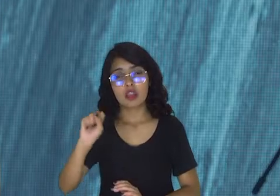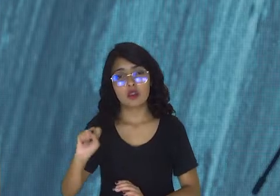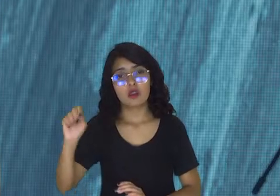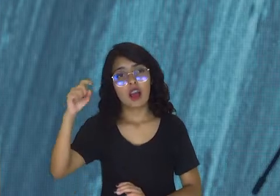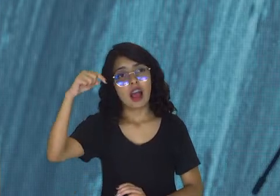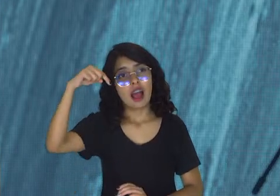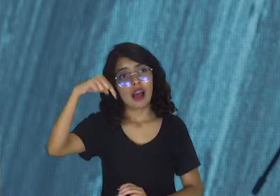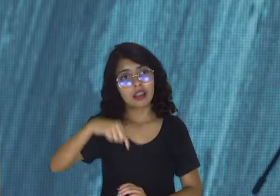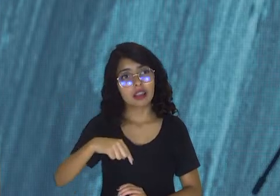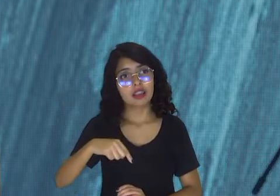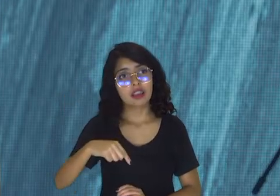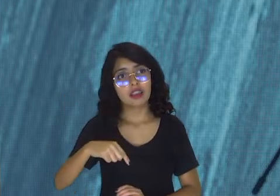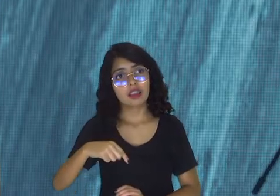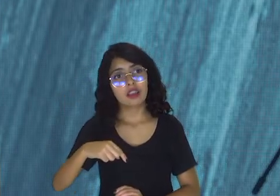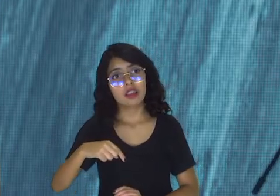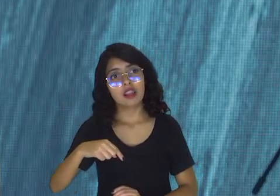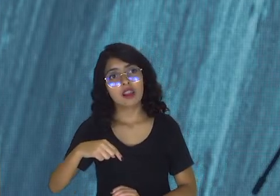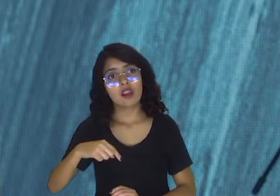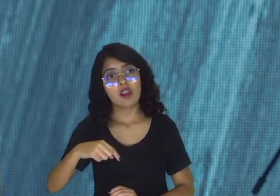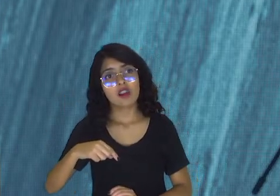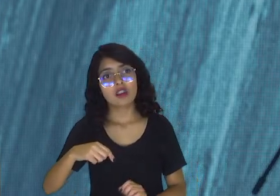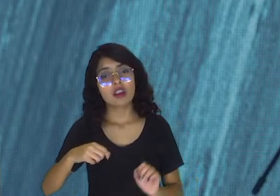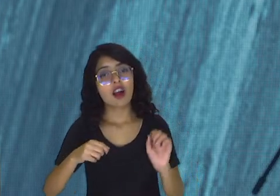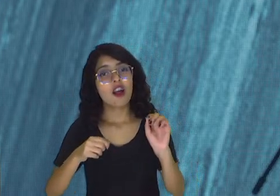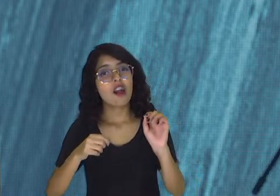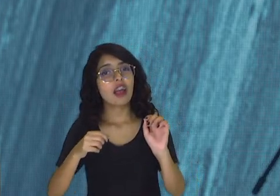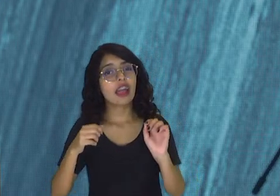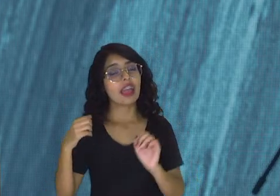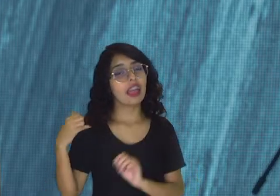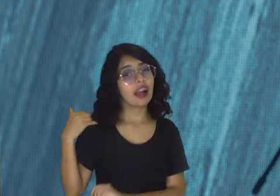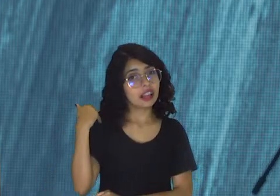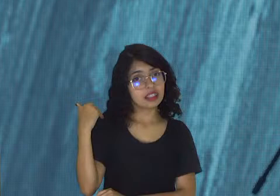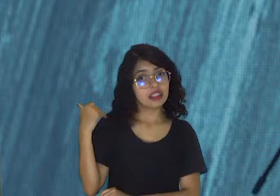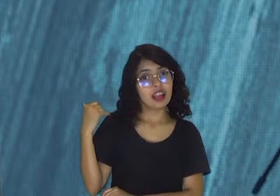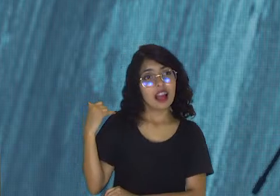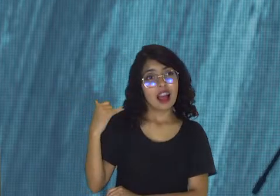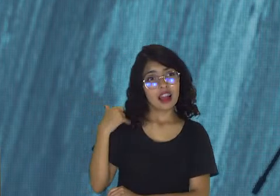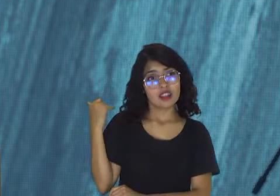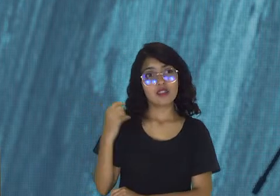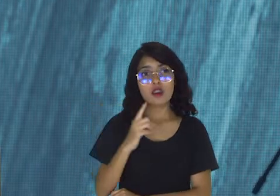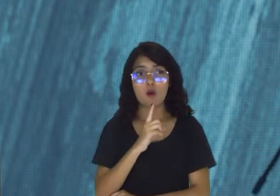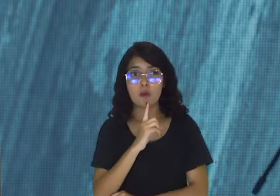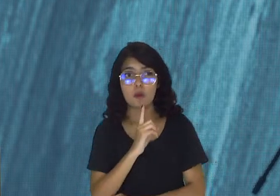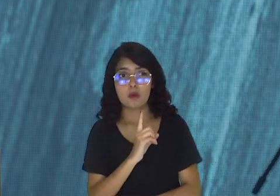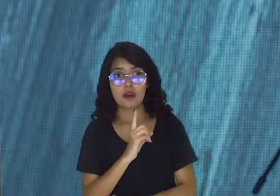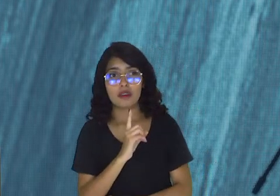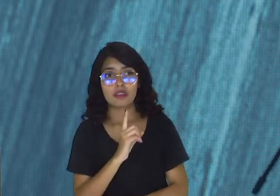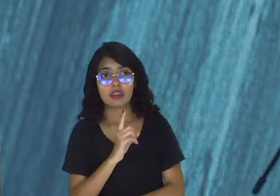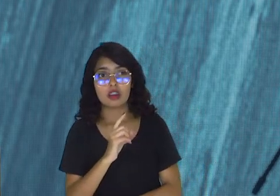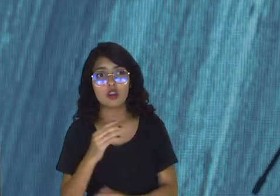fazendo aniversário e deseja se comprometer em ler esse livro. Você está aqui?